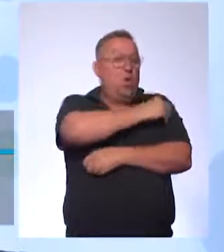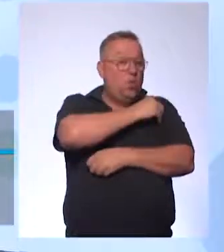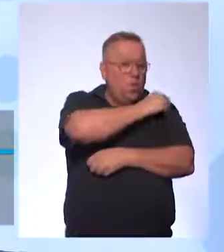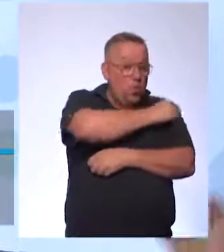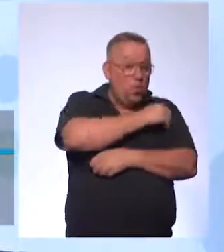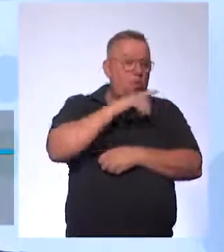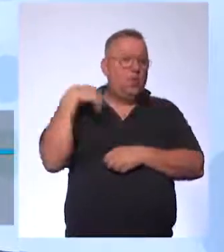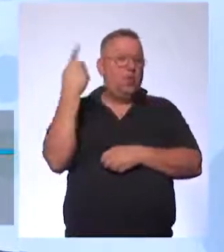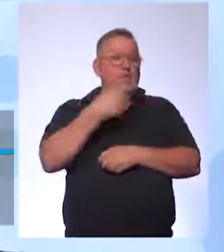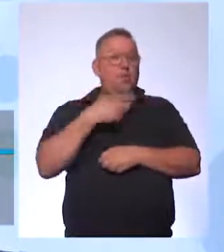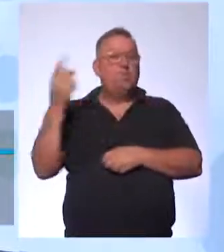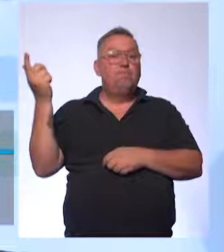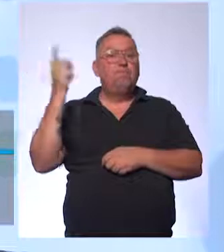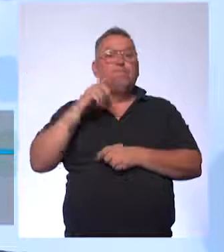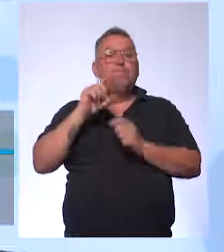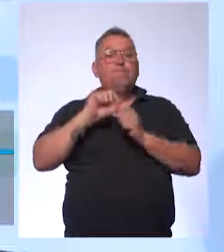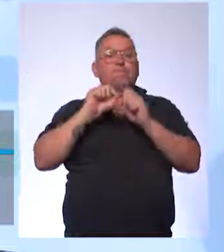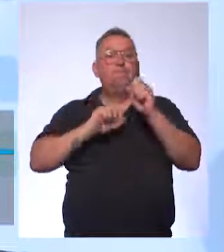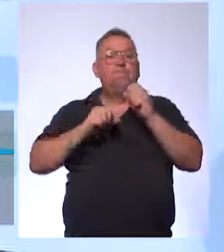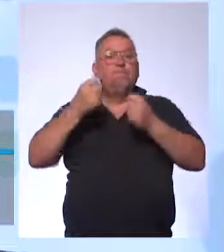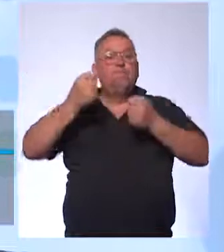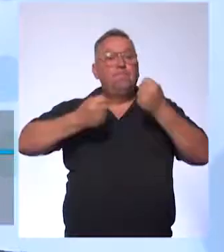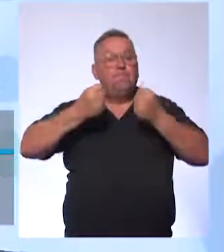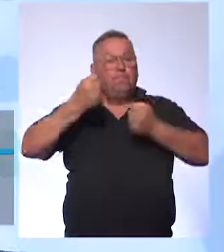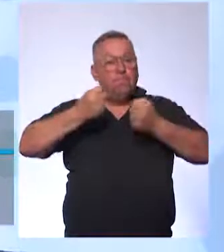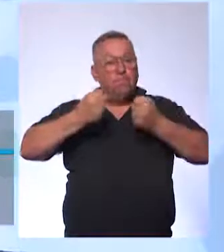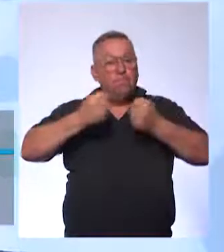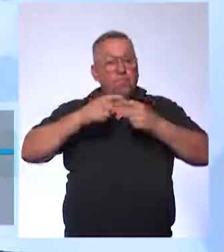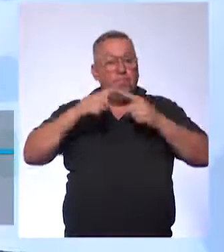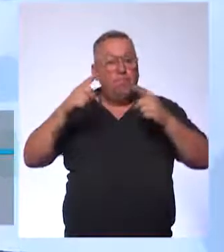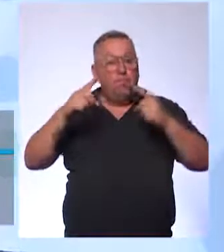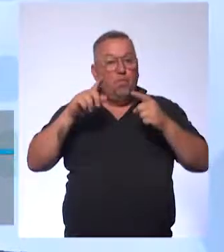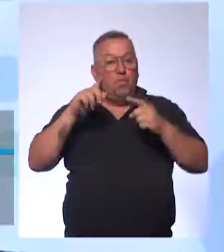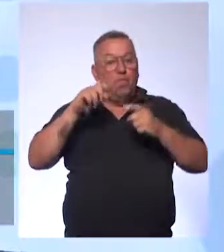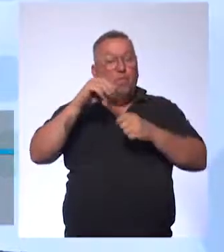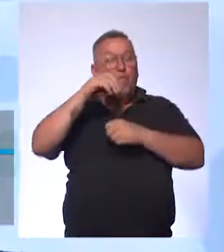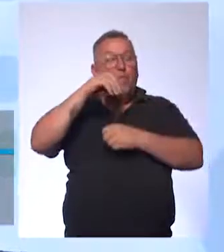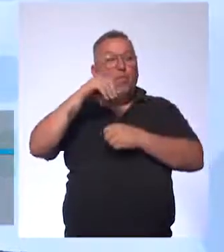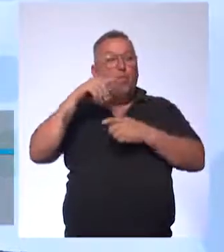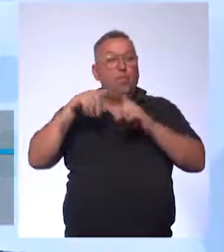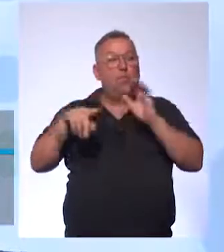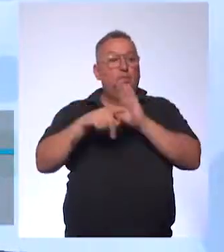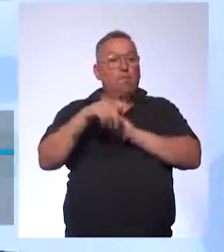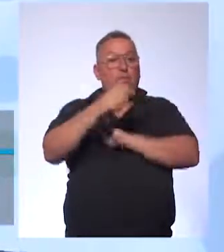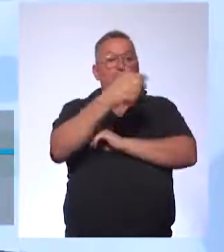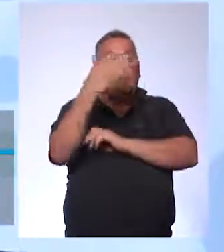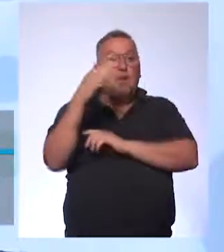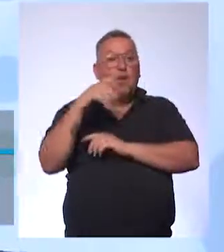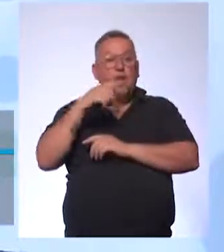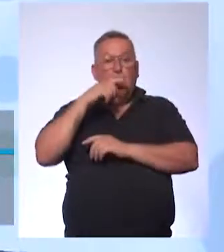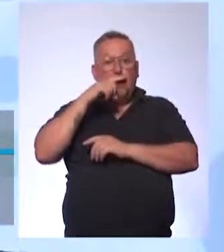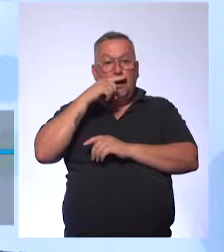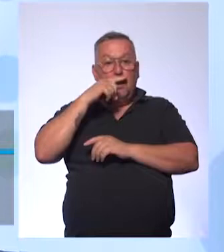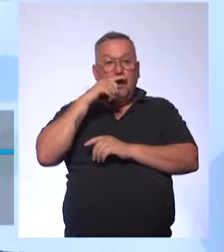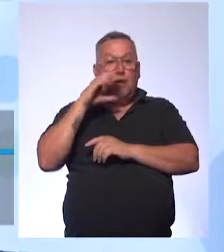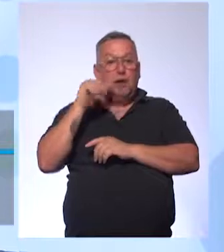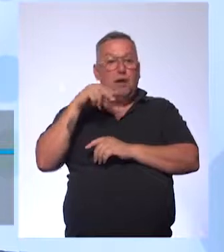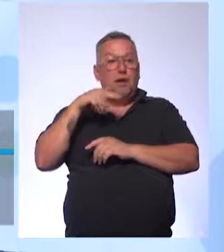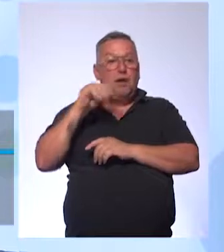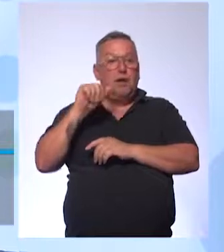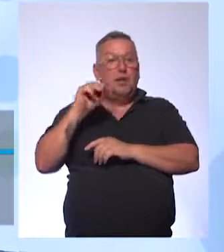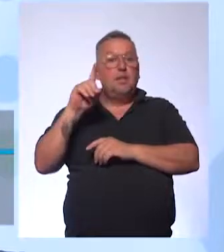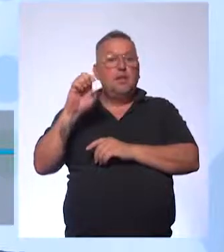que a gente conseguia fazer o carro andar com álcool que era extraído de uma planta, da cana-de-açúcar. Olha só que